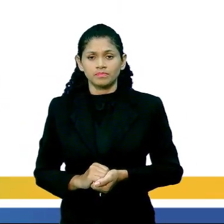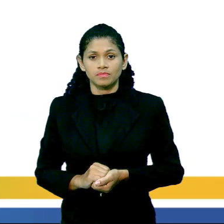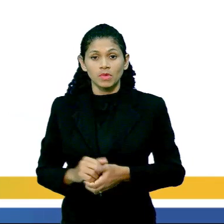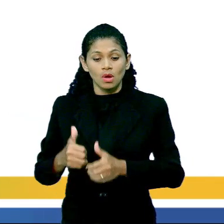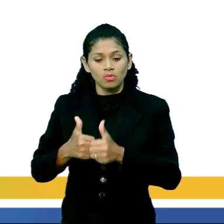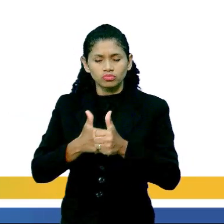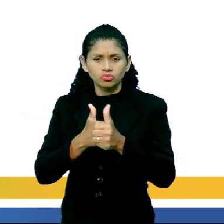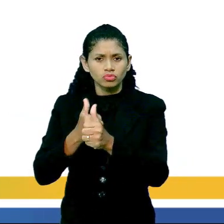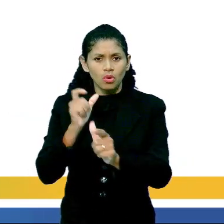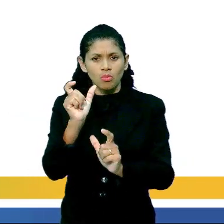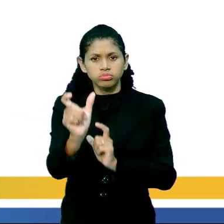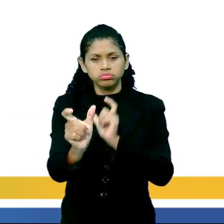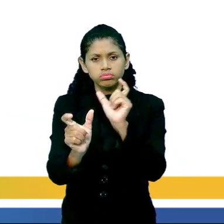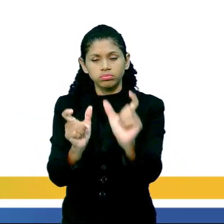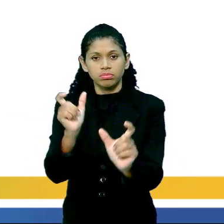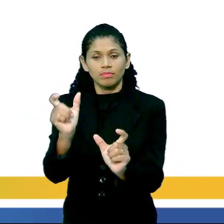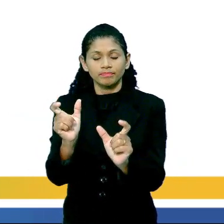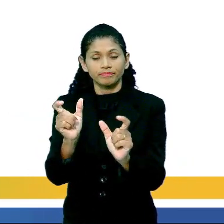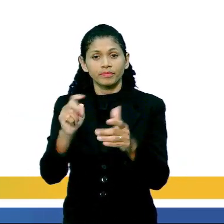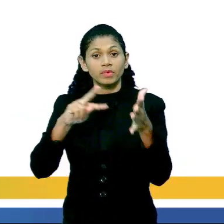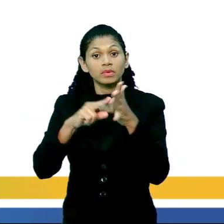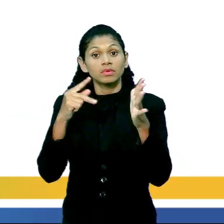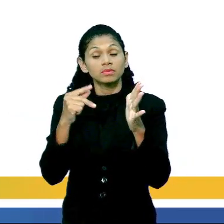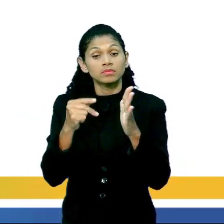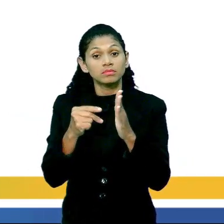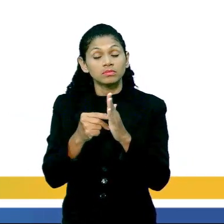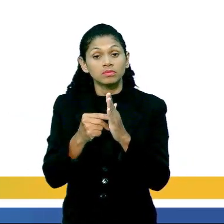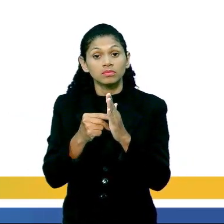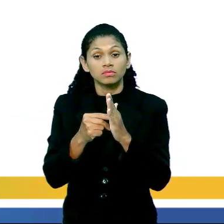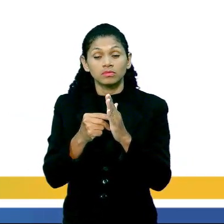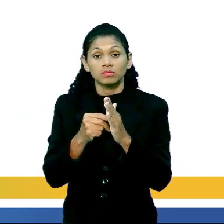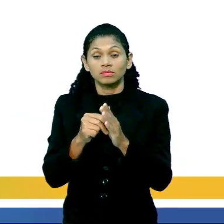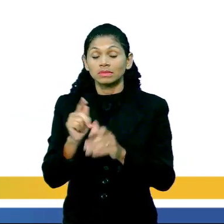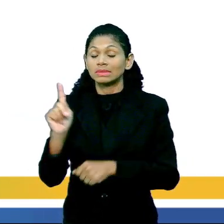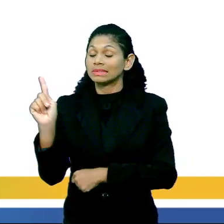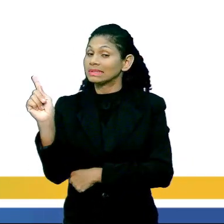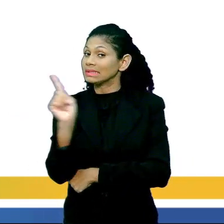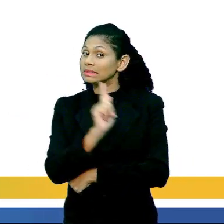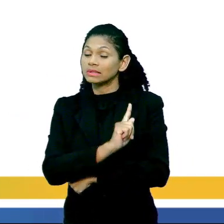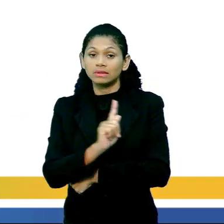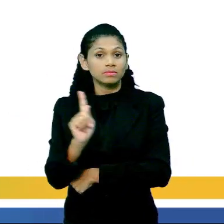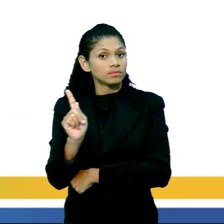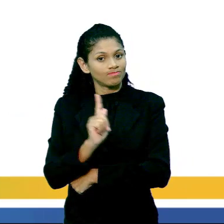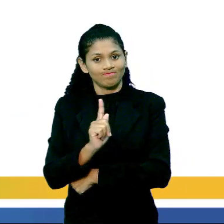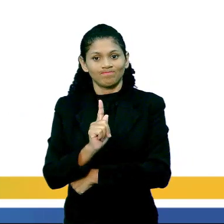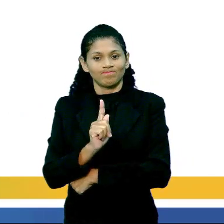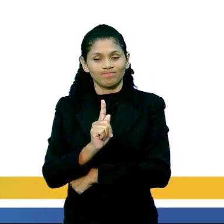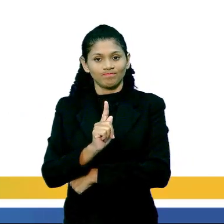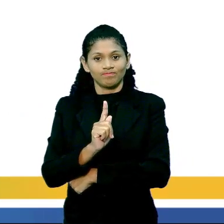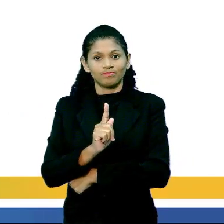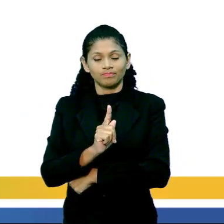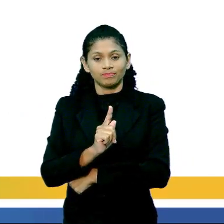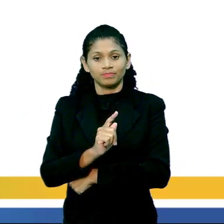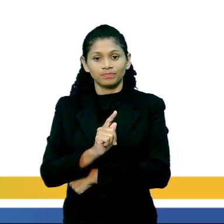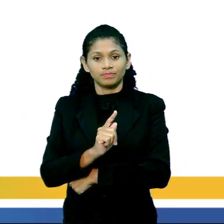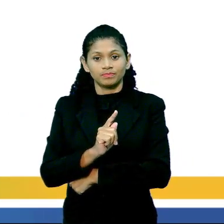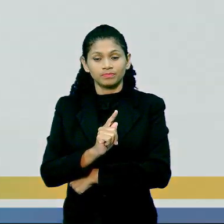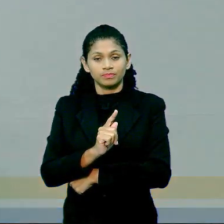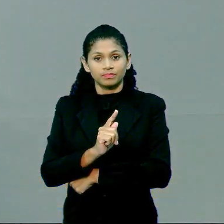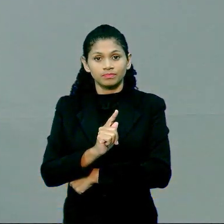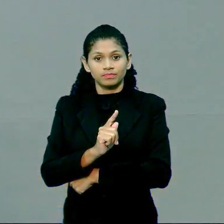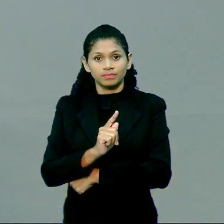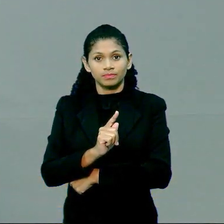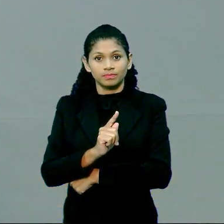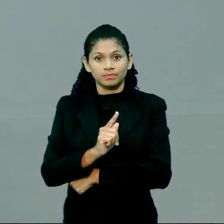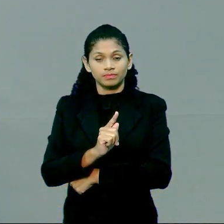sequência de palavras cujo significado Não é esse compositivo ou seja o significado galera ele